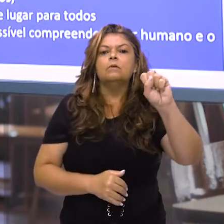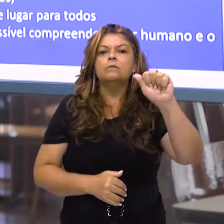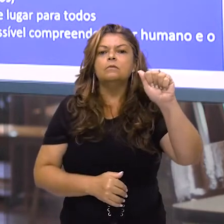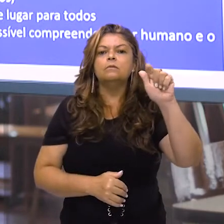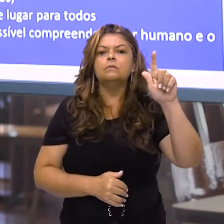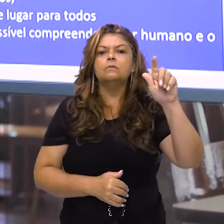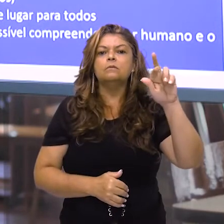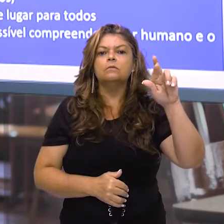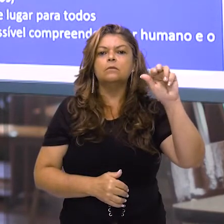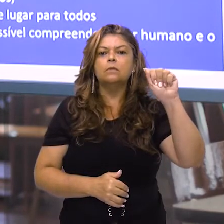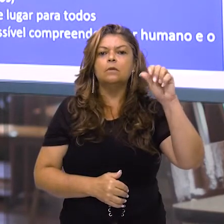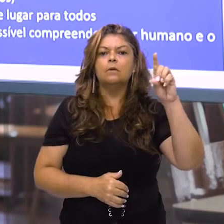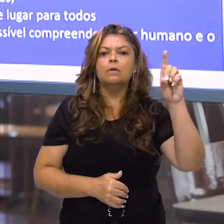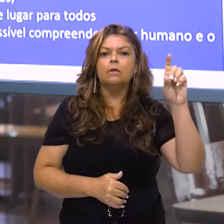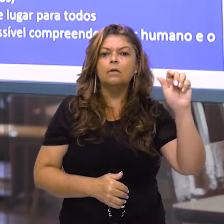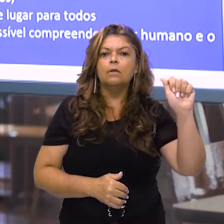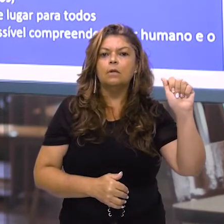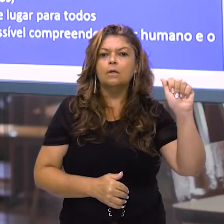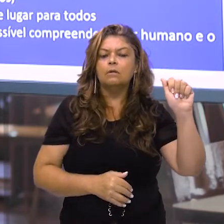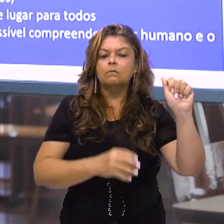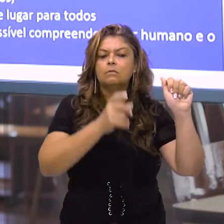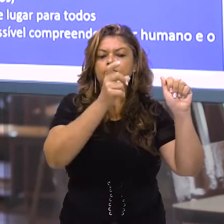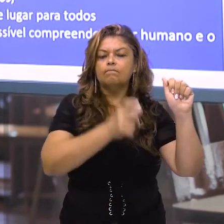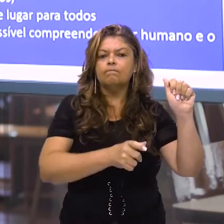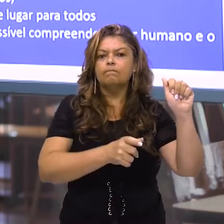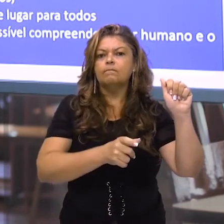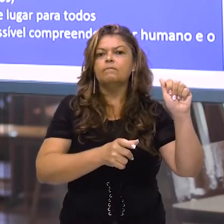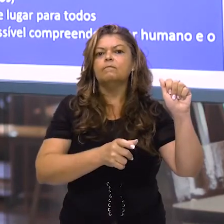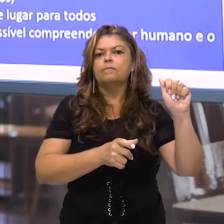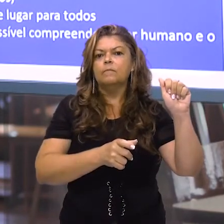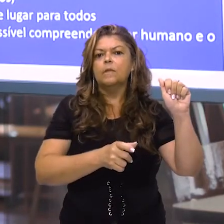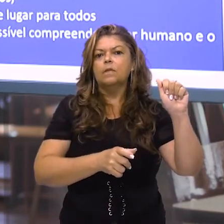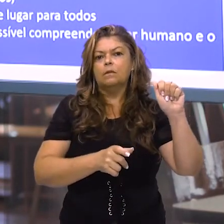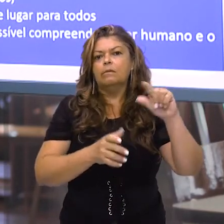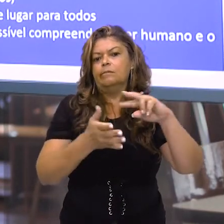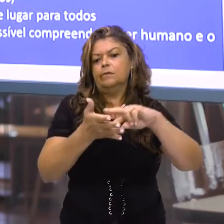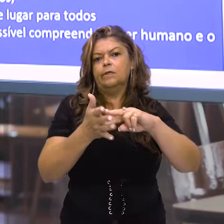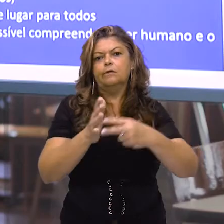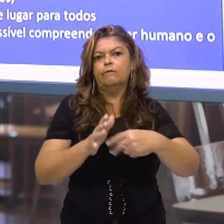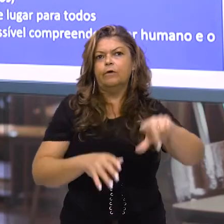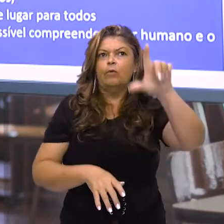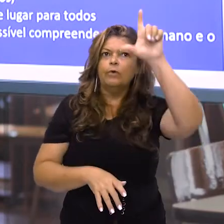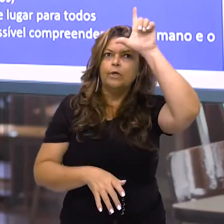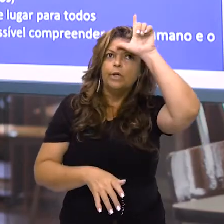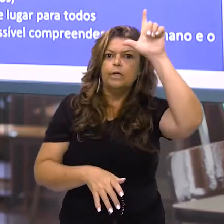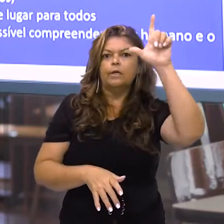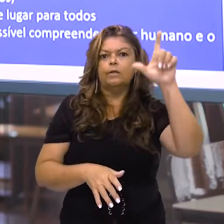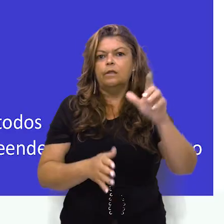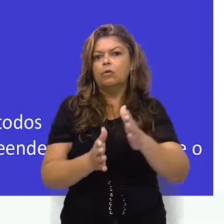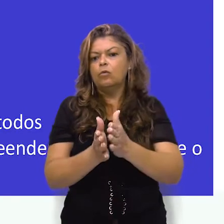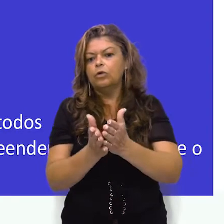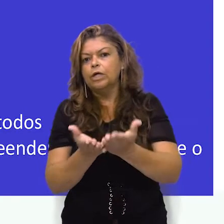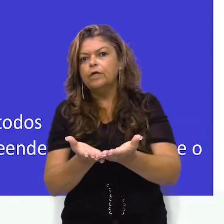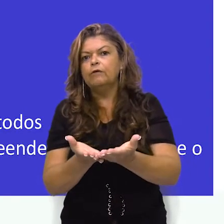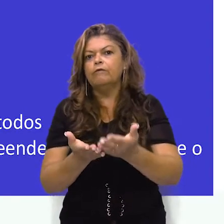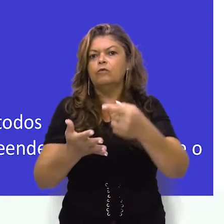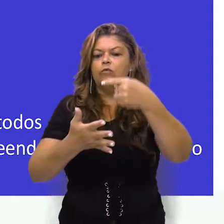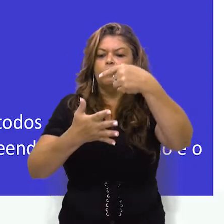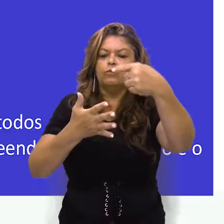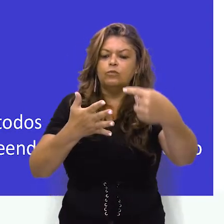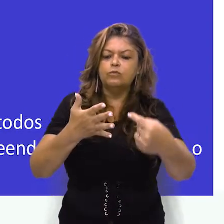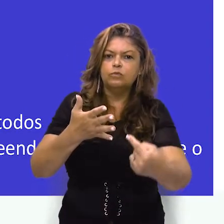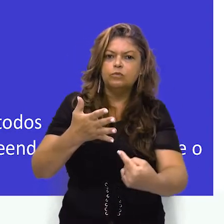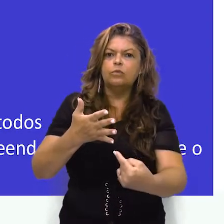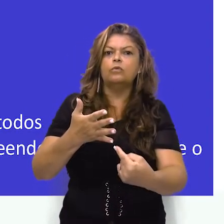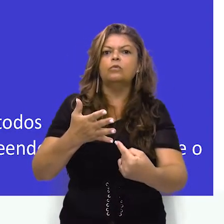o sagrado, de certa forma, é o que mantém toda essa ordem, né, da comunidade. Existe uma apreciação